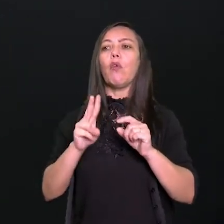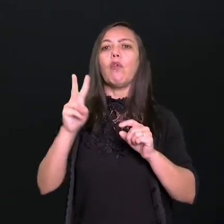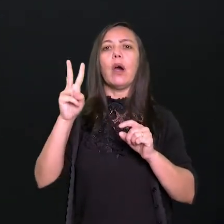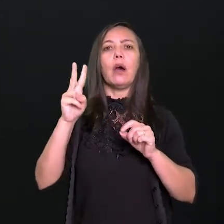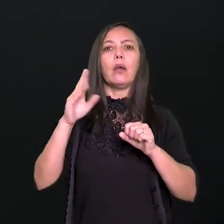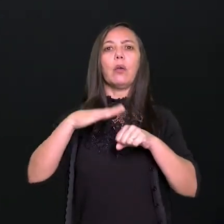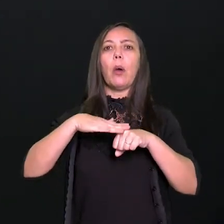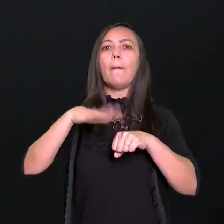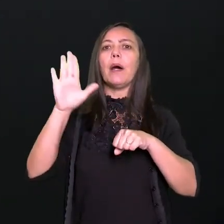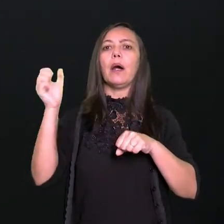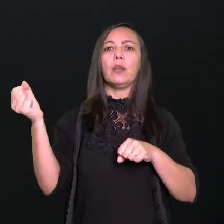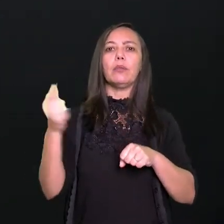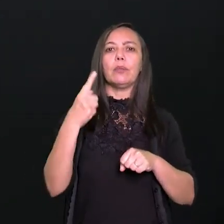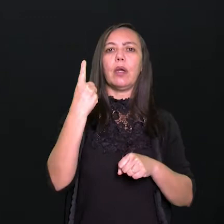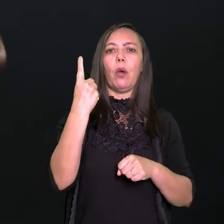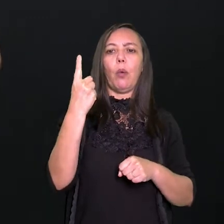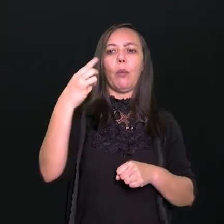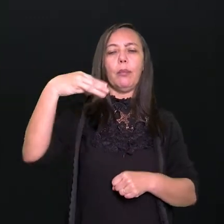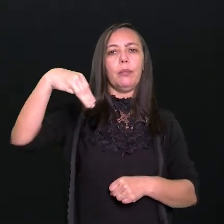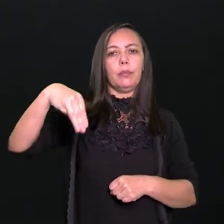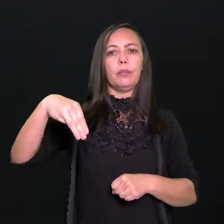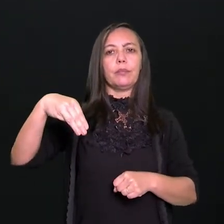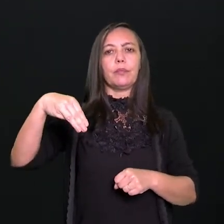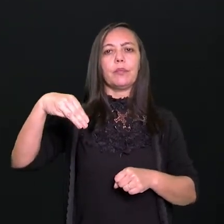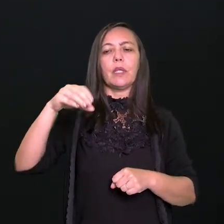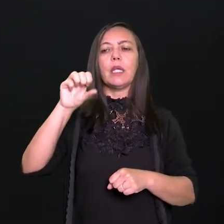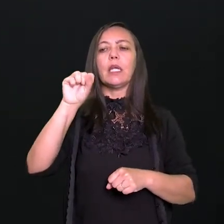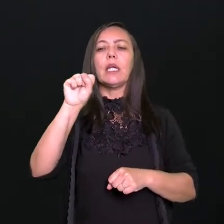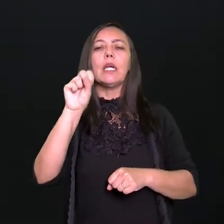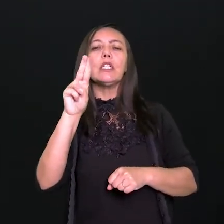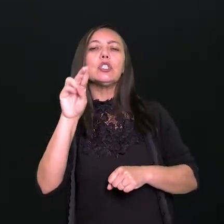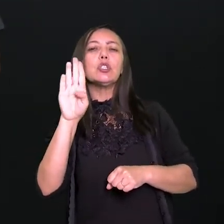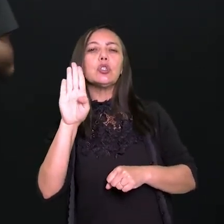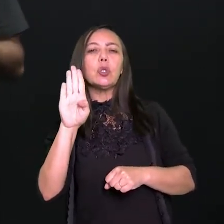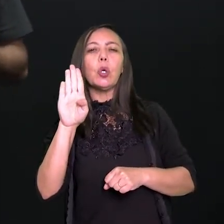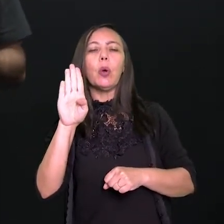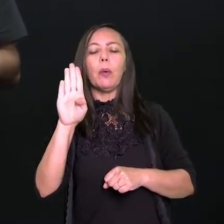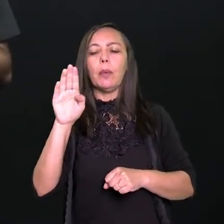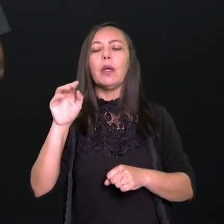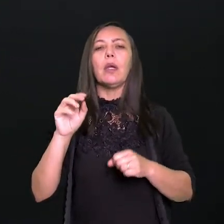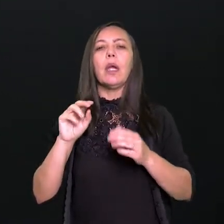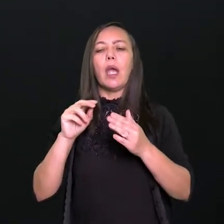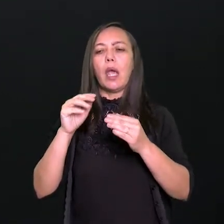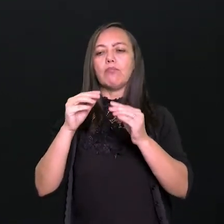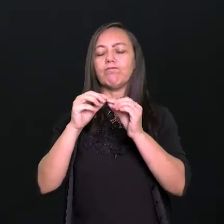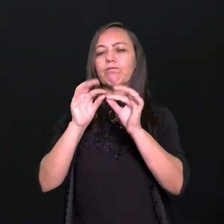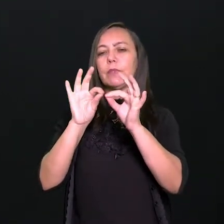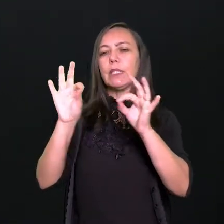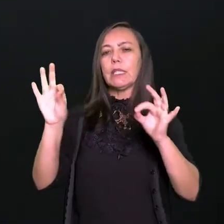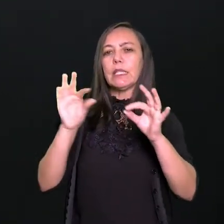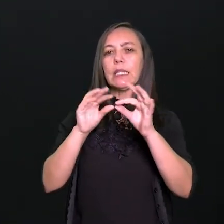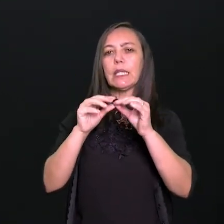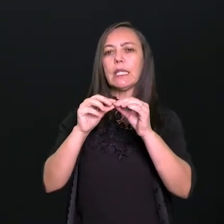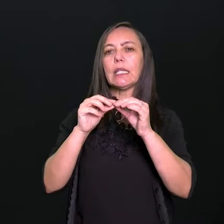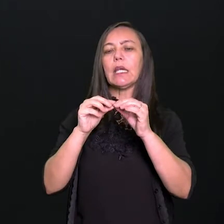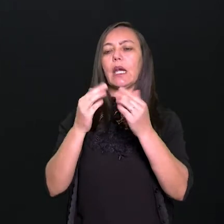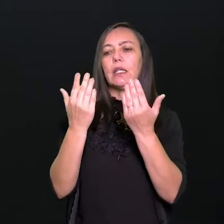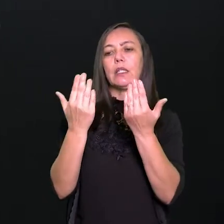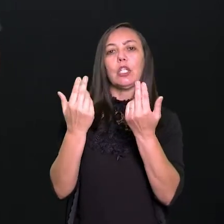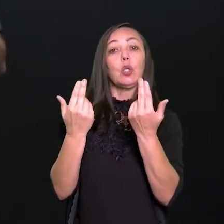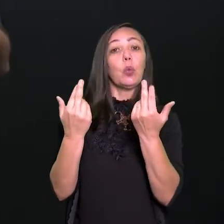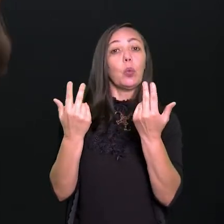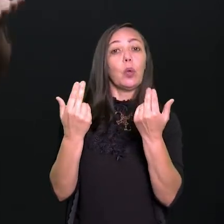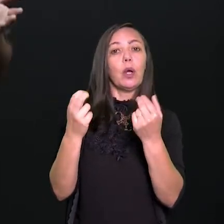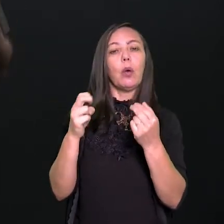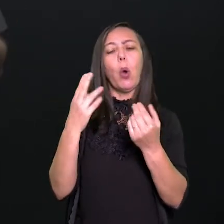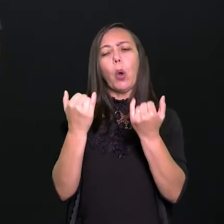valor maior que 1 metro. Submúltiplos são medidas que possuem como valor um tamanho